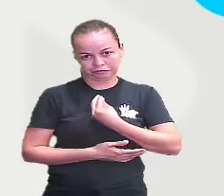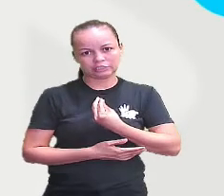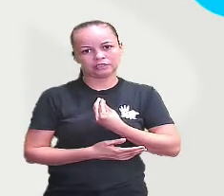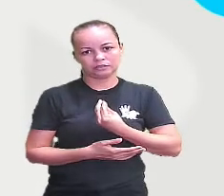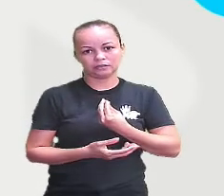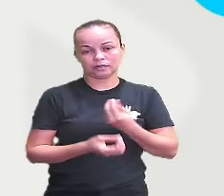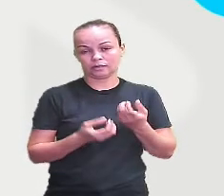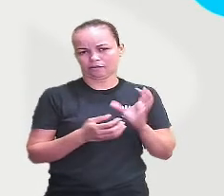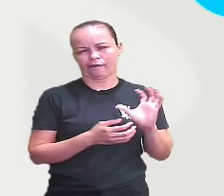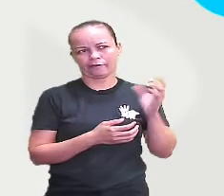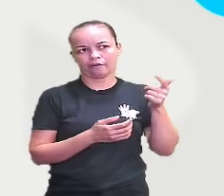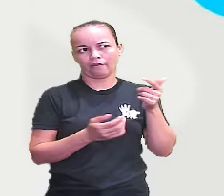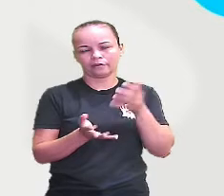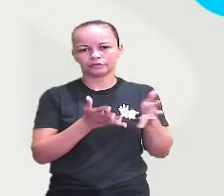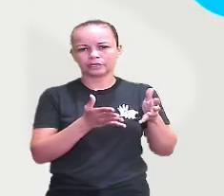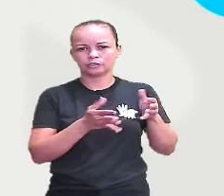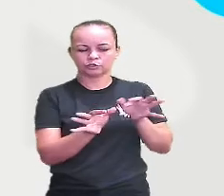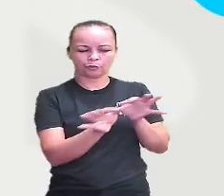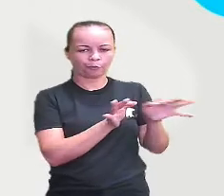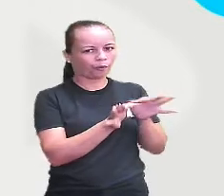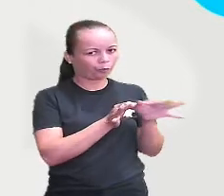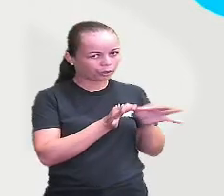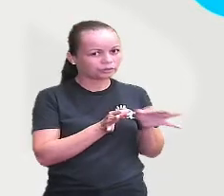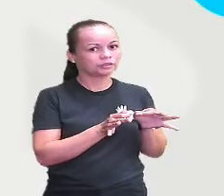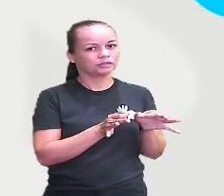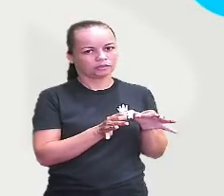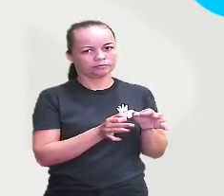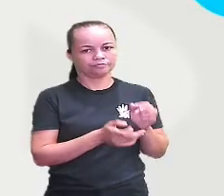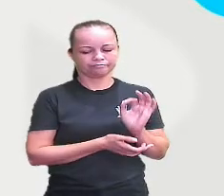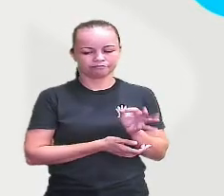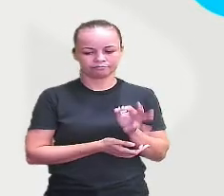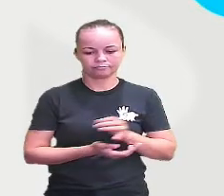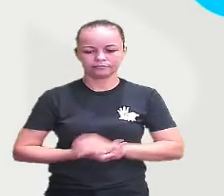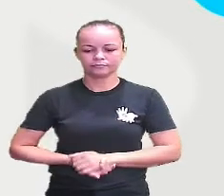de um planejamento, tá certo?